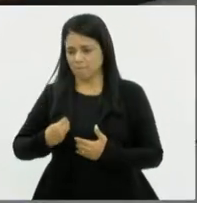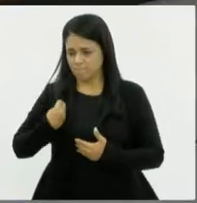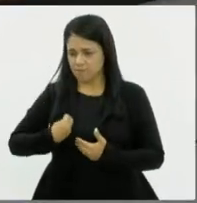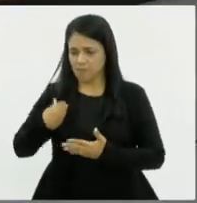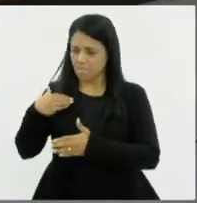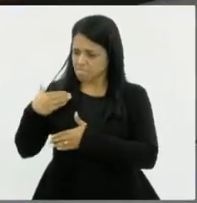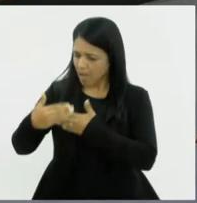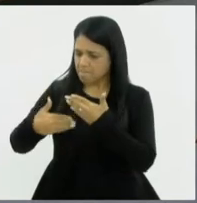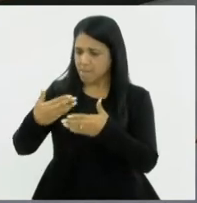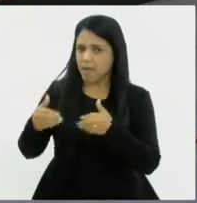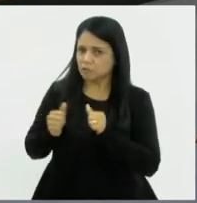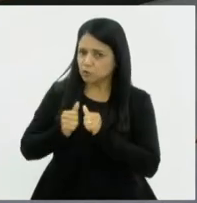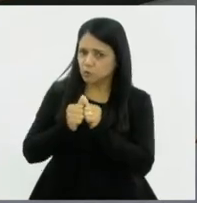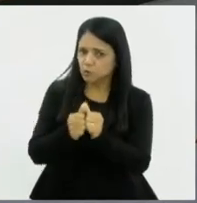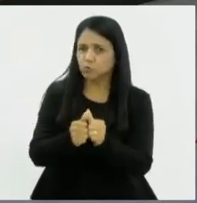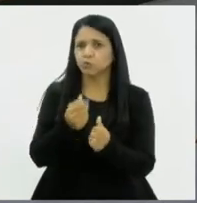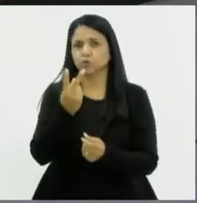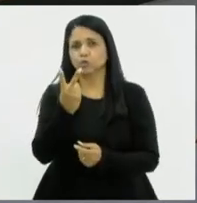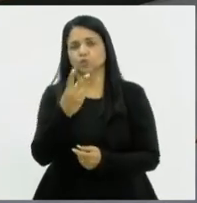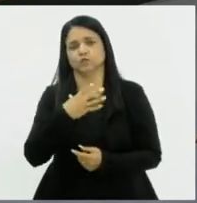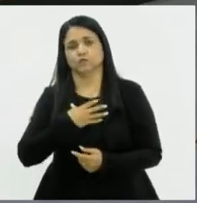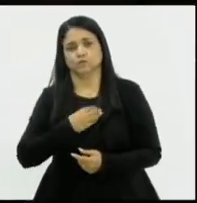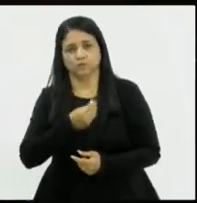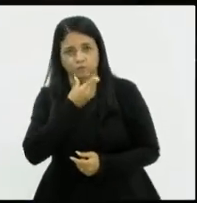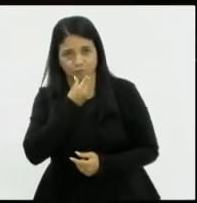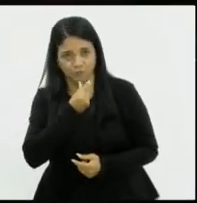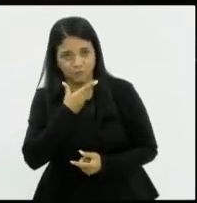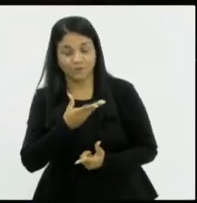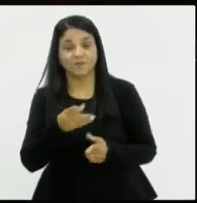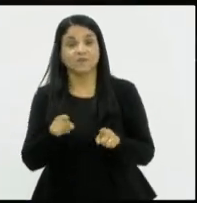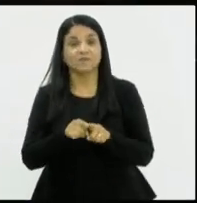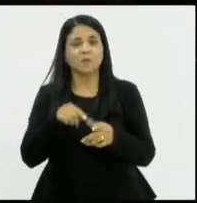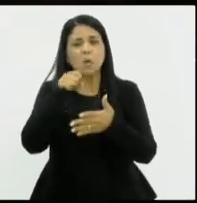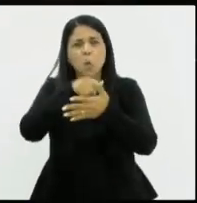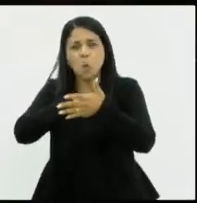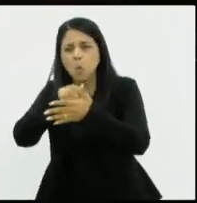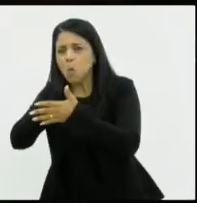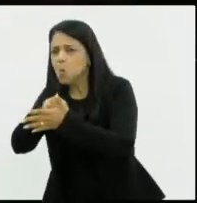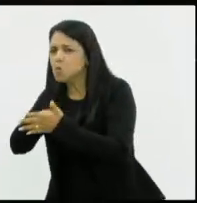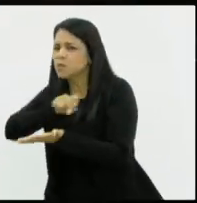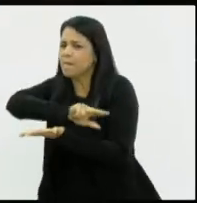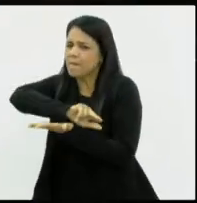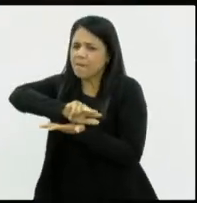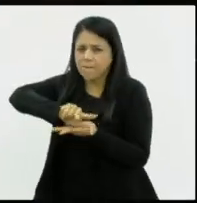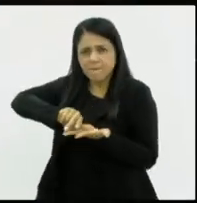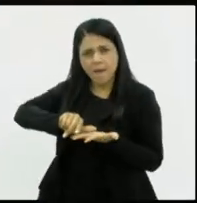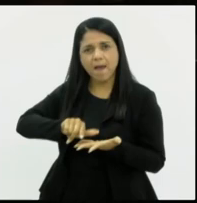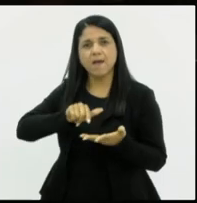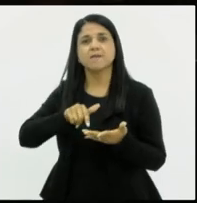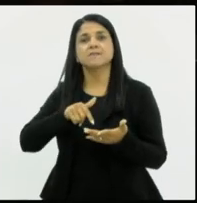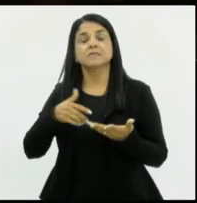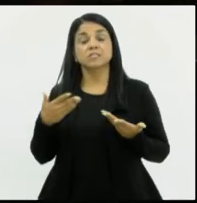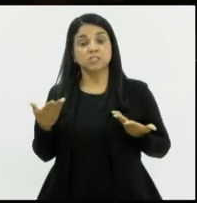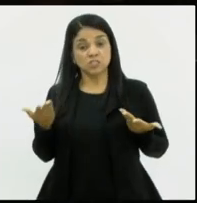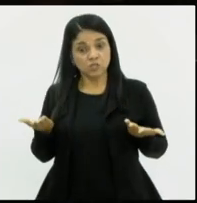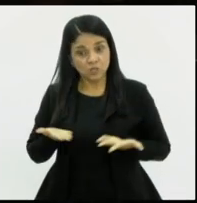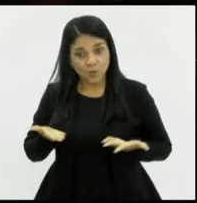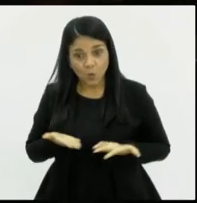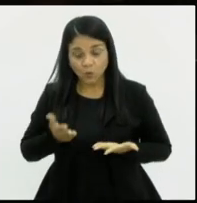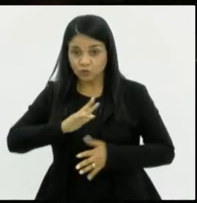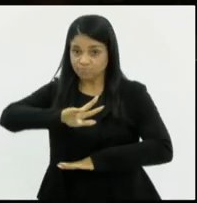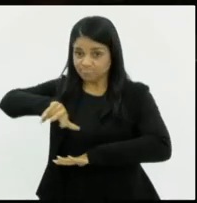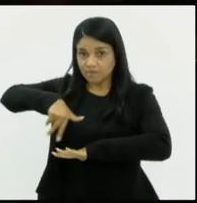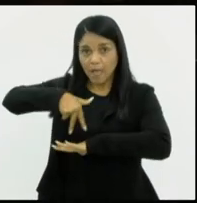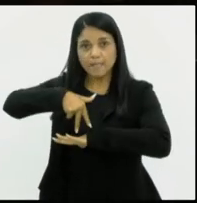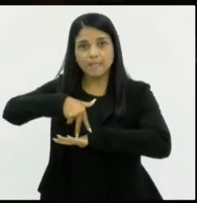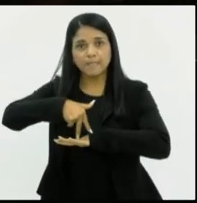juntos, nossos dois filhos, e tantas lutas, né, tantas coisas que nós passamos, e chegar aqui para mim é